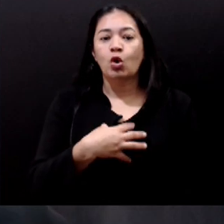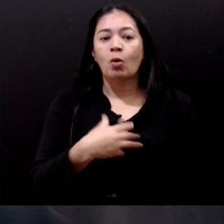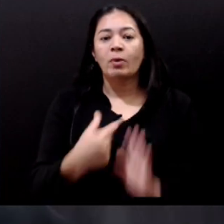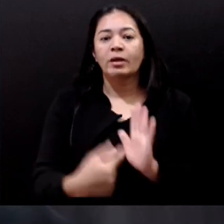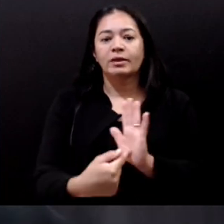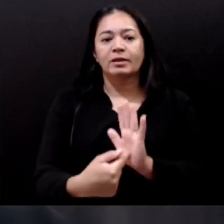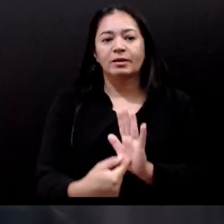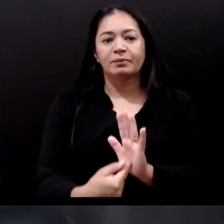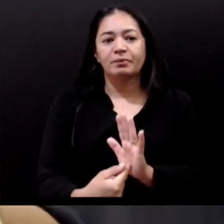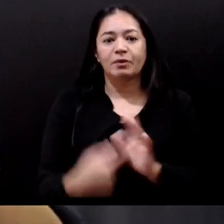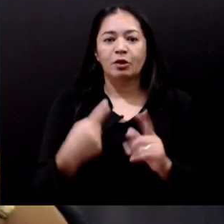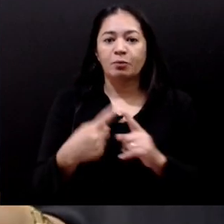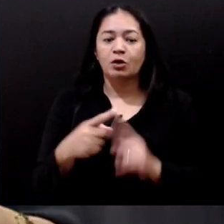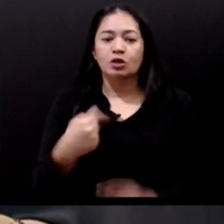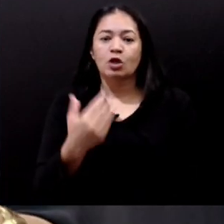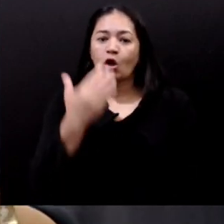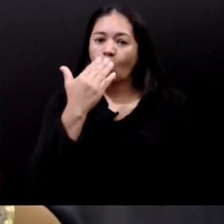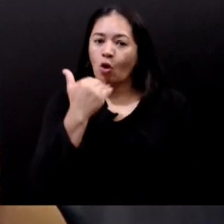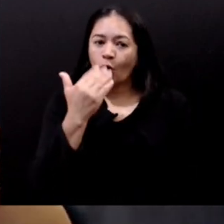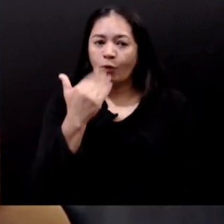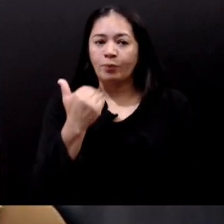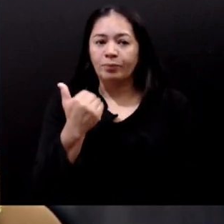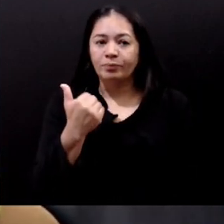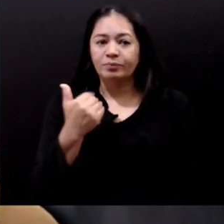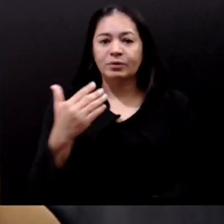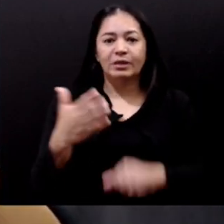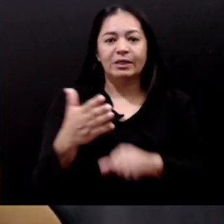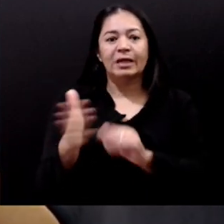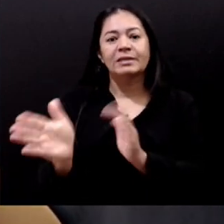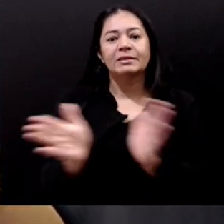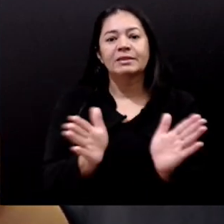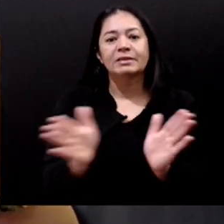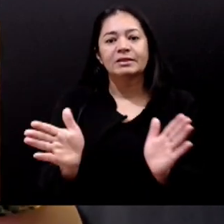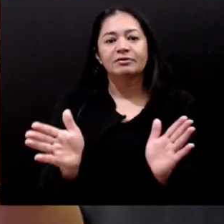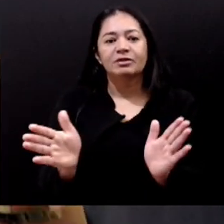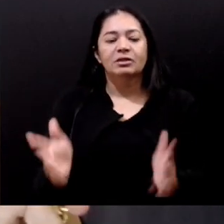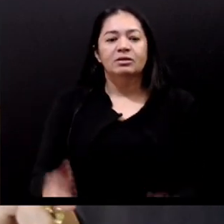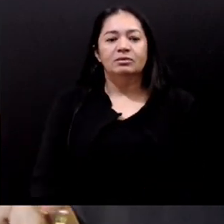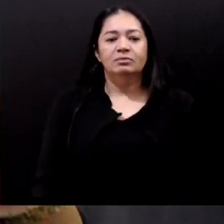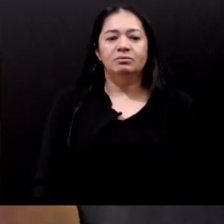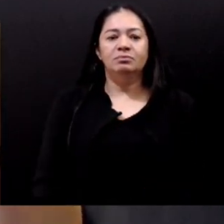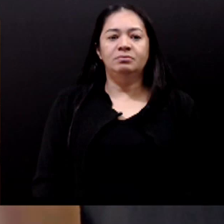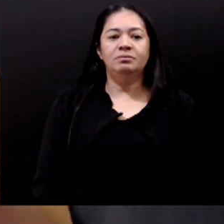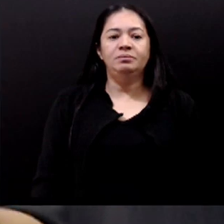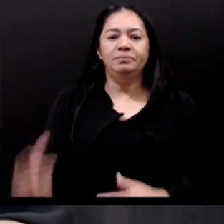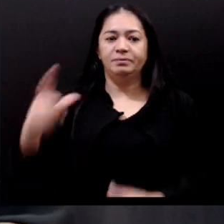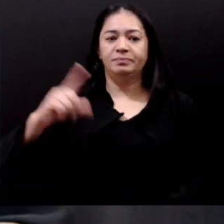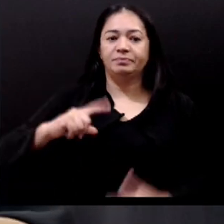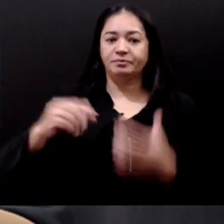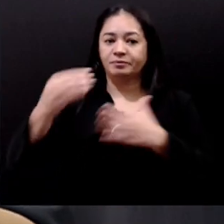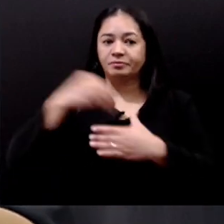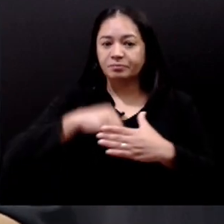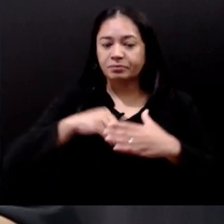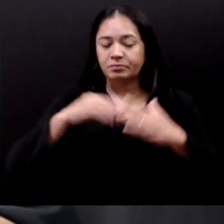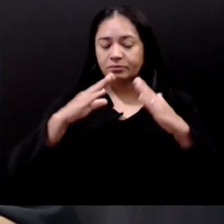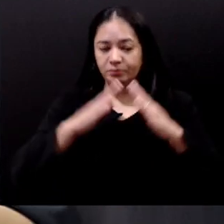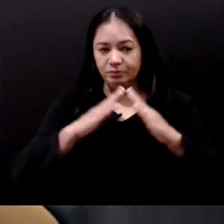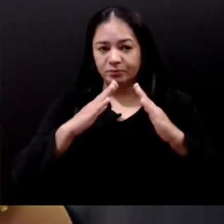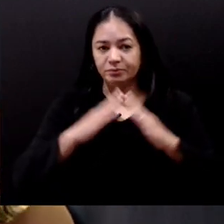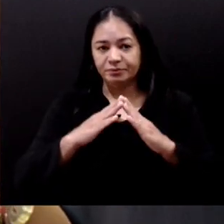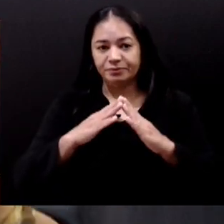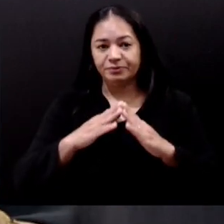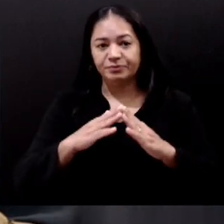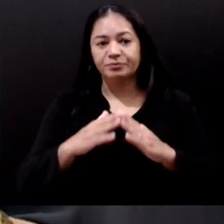comia o que a gente tinha de acessível, o que a gente tinha em casa, o que vinha da terra, né, que era realmente o que era